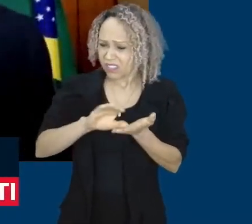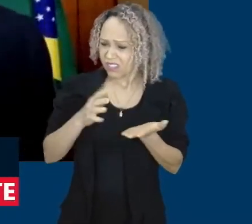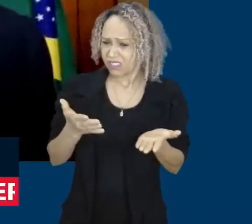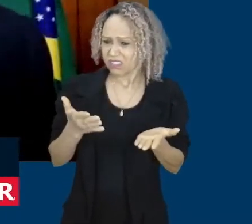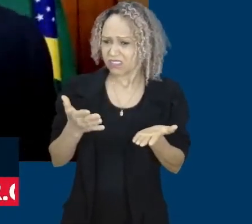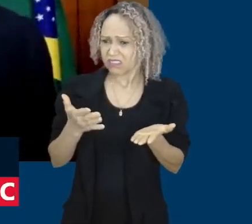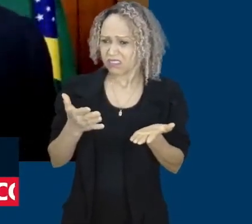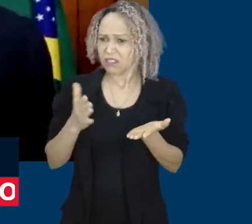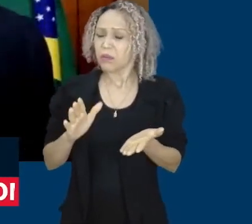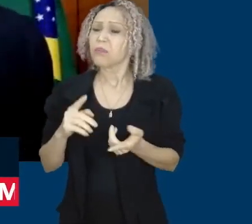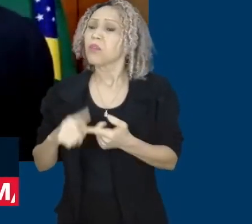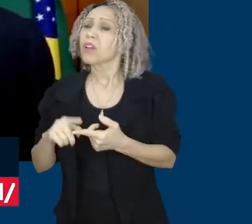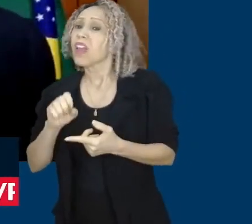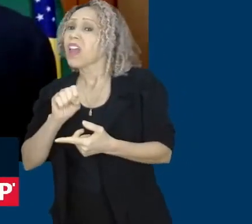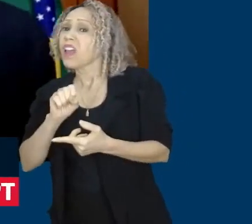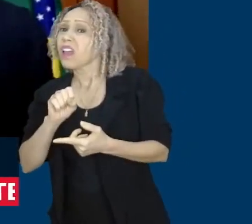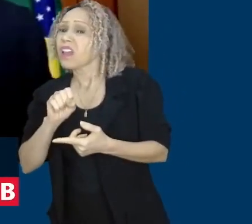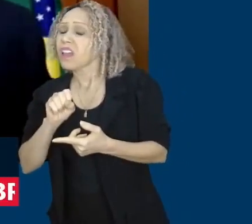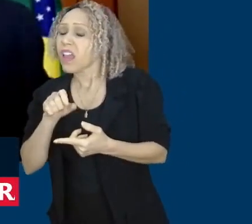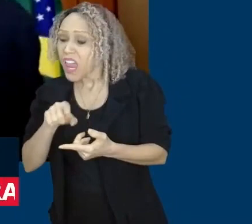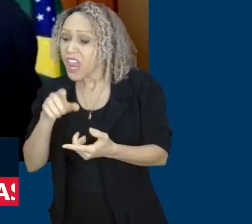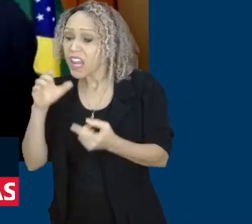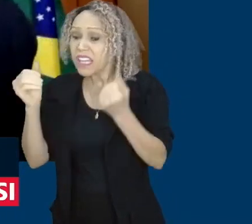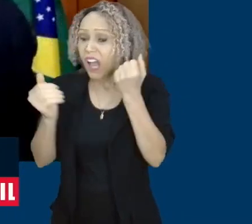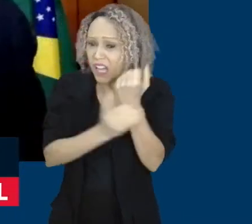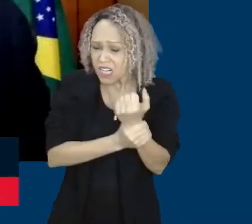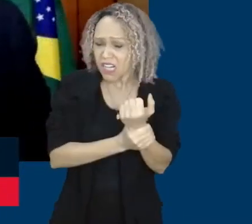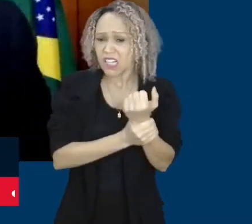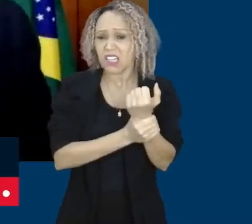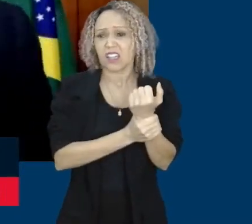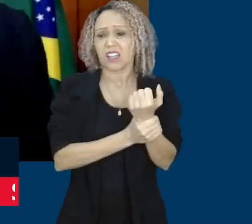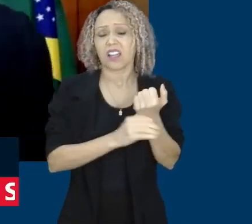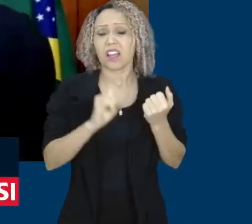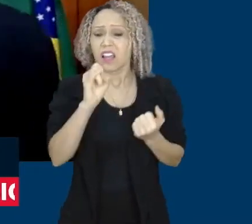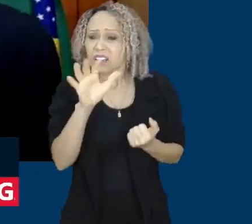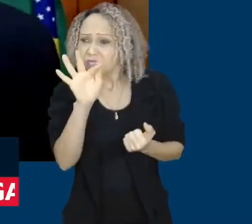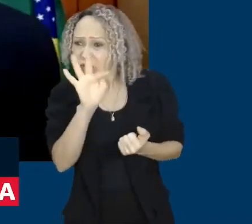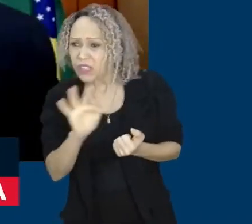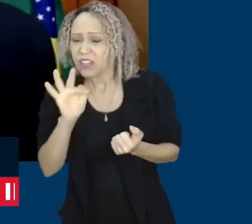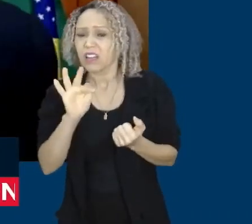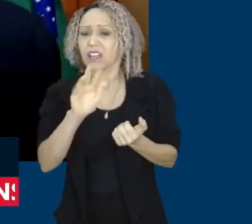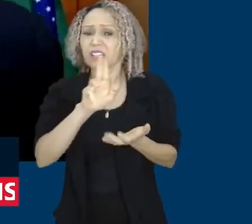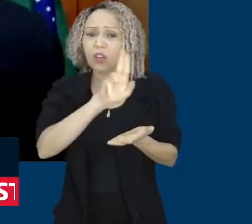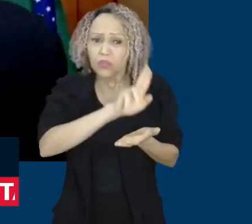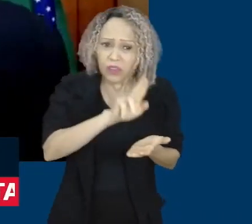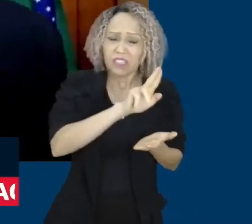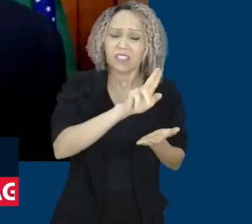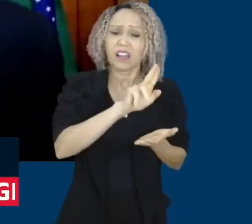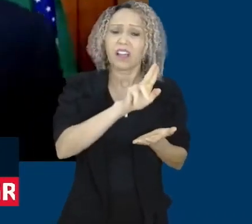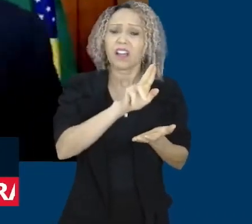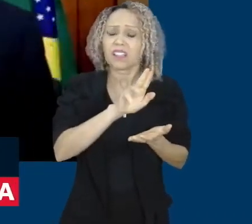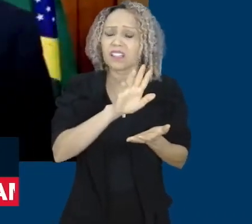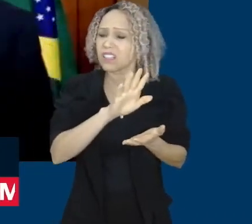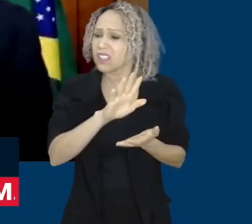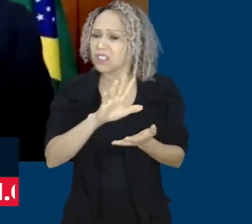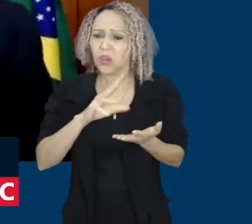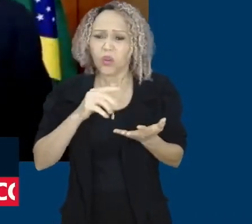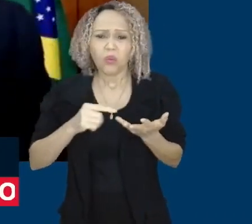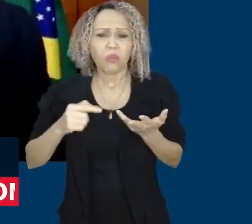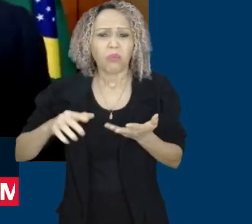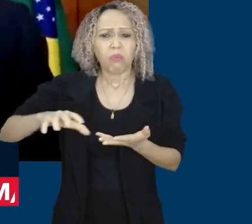universidades, nos institutos, e também não funcionamento da universidade no início do ano, do seu restaurante universitário,